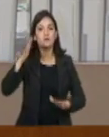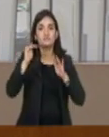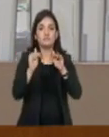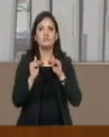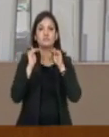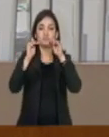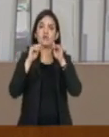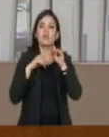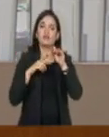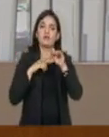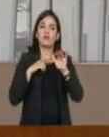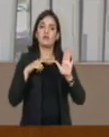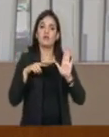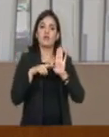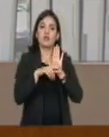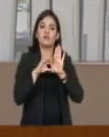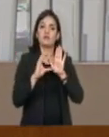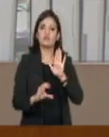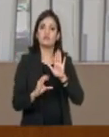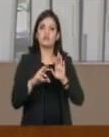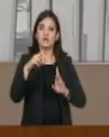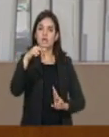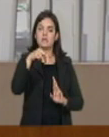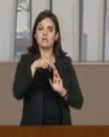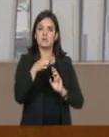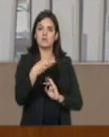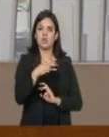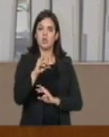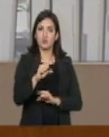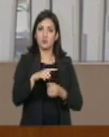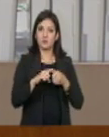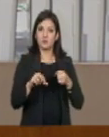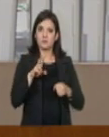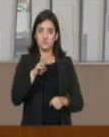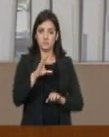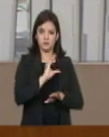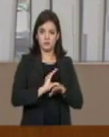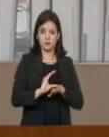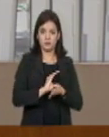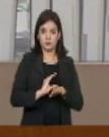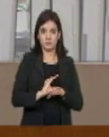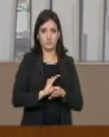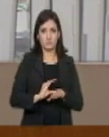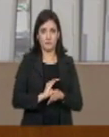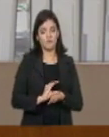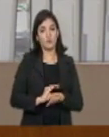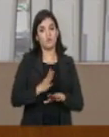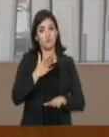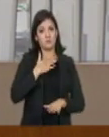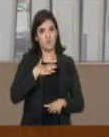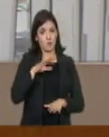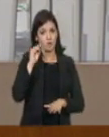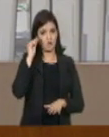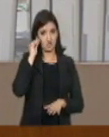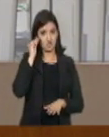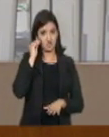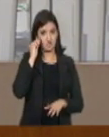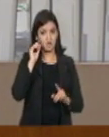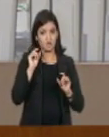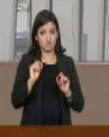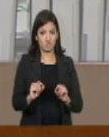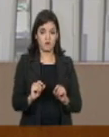C do inciso 38 do artigo 5º da Constituição, de forma que, no meu entendimento, nestes casos, a